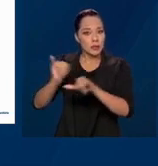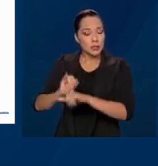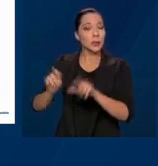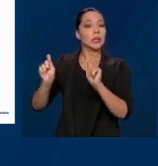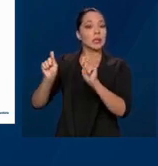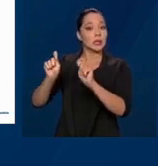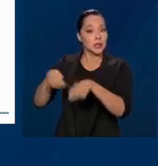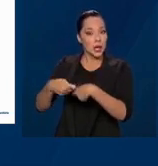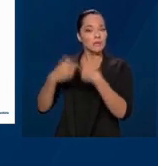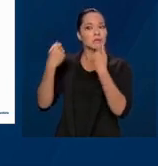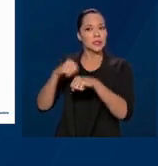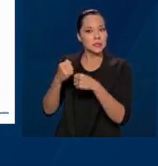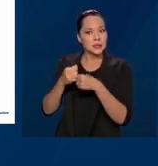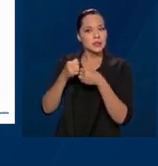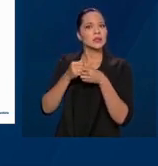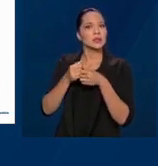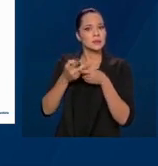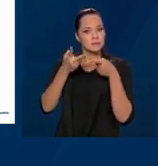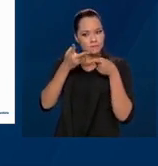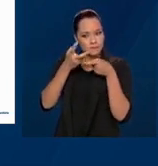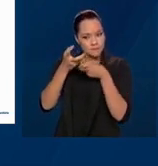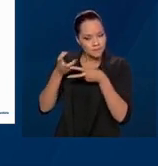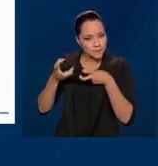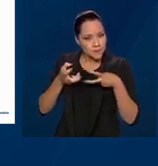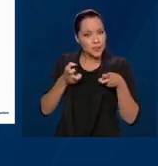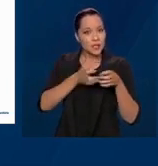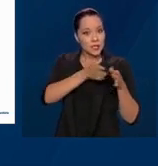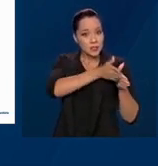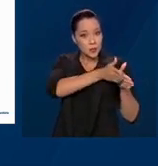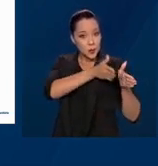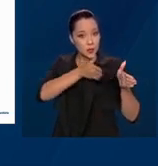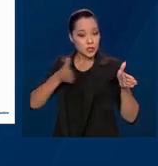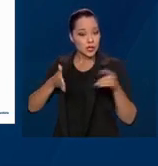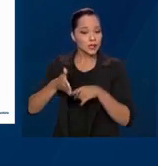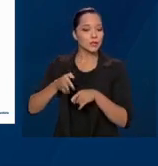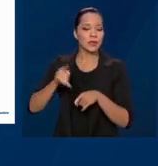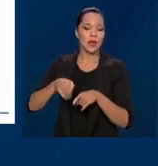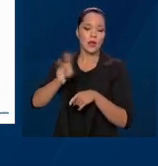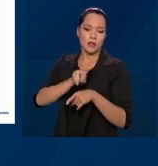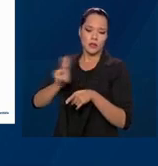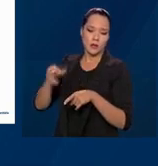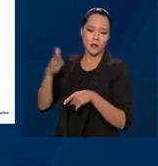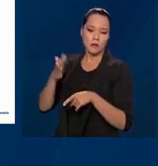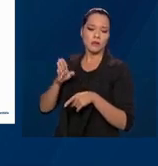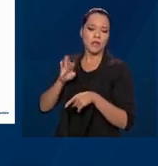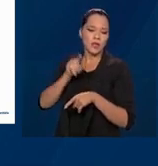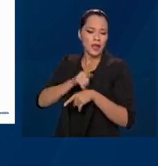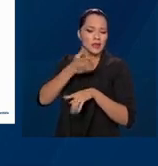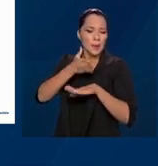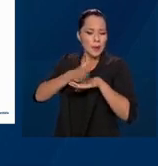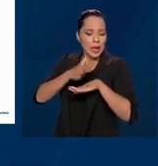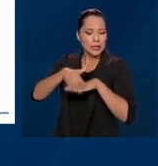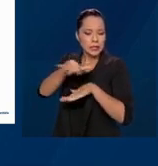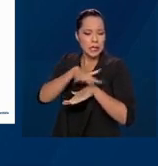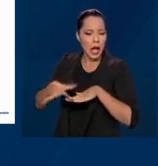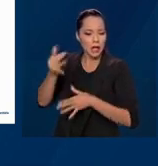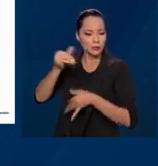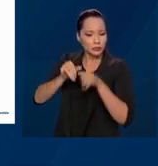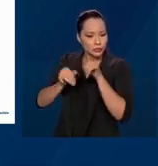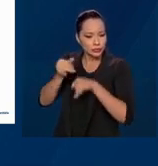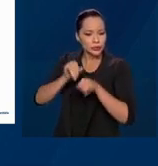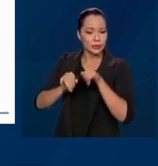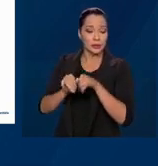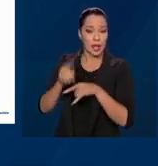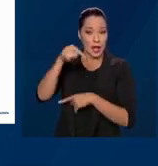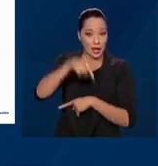vão ser observadas nesse processo que a gente chama de boas práticas clínicas. Nós, aqui na